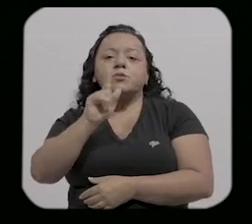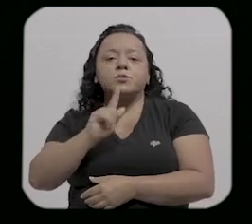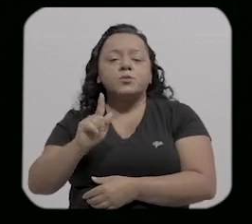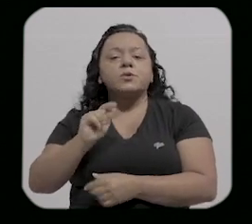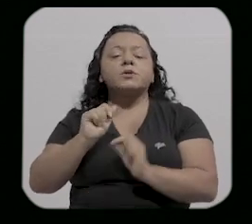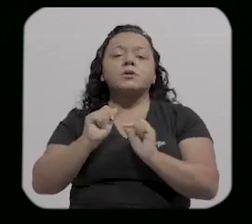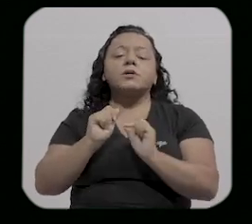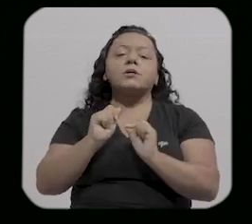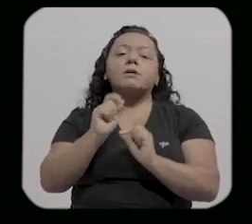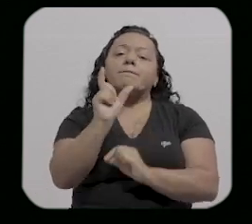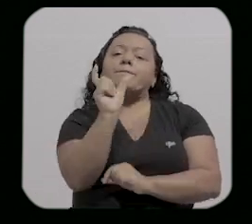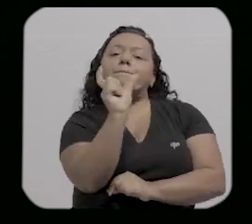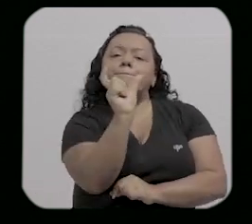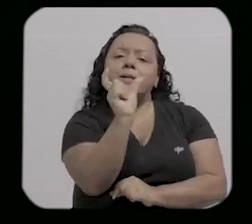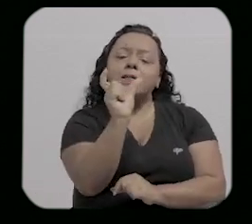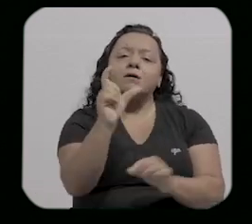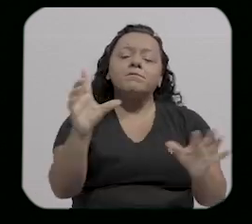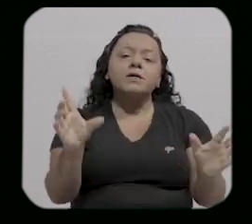acho que a palavra